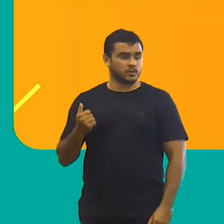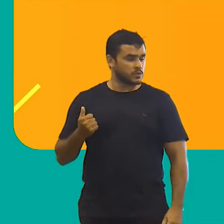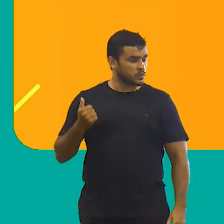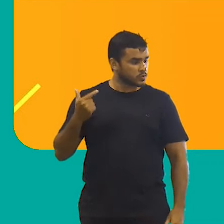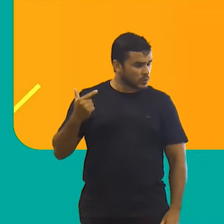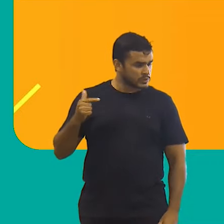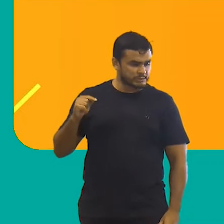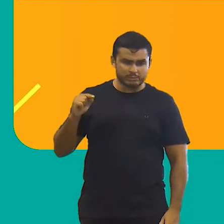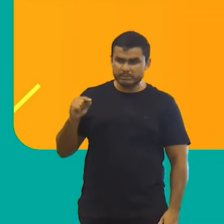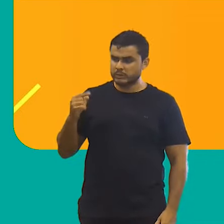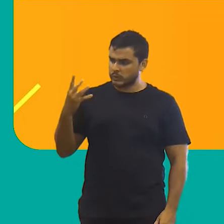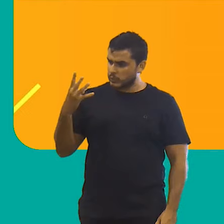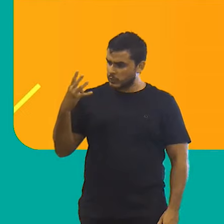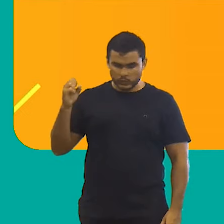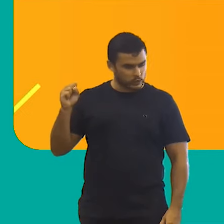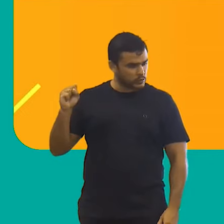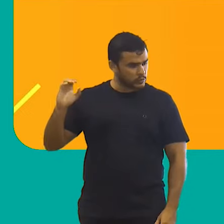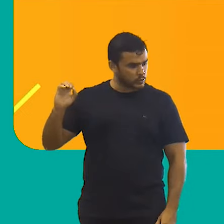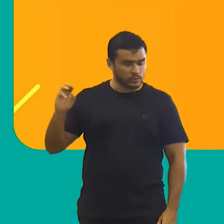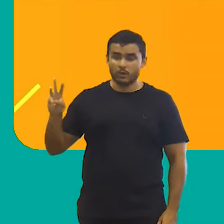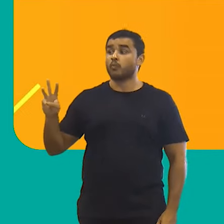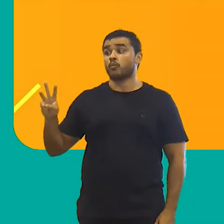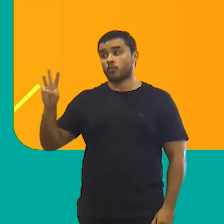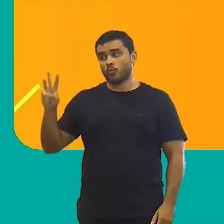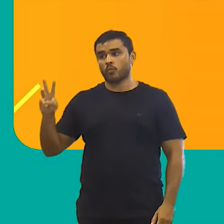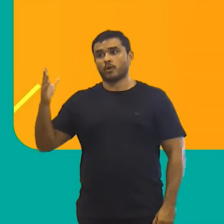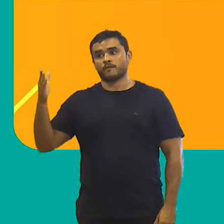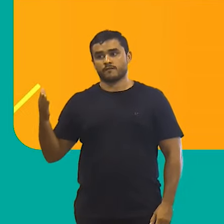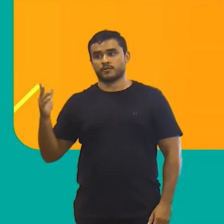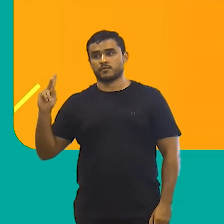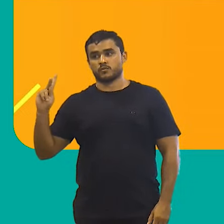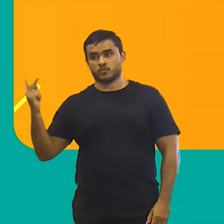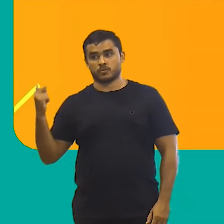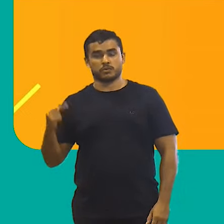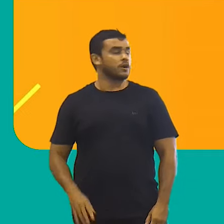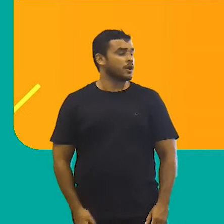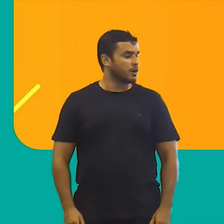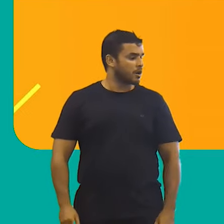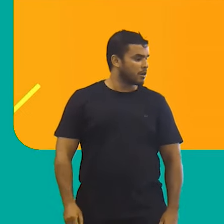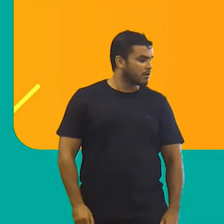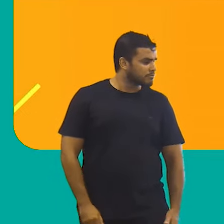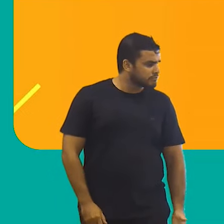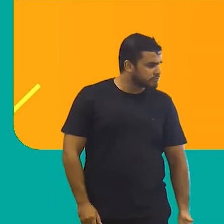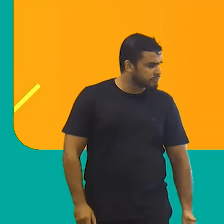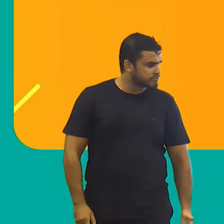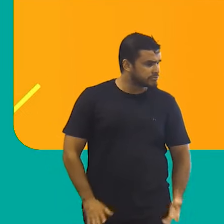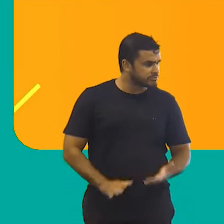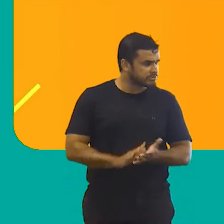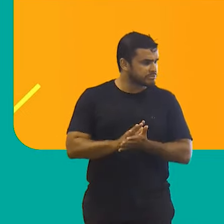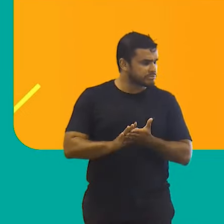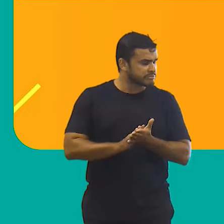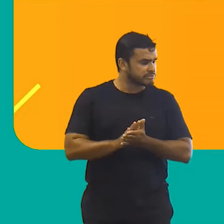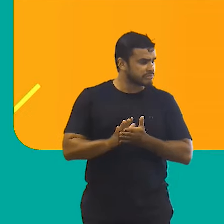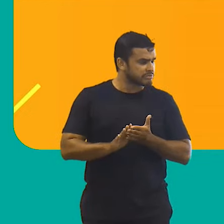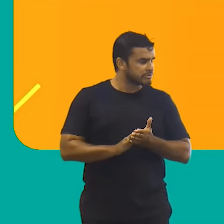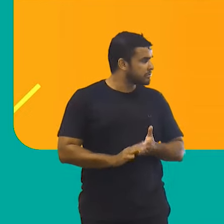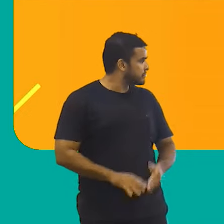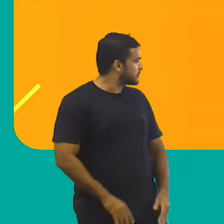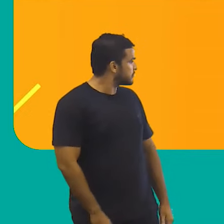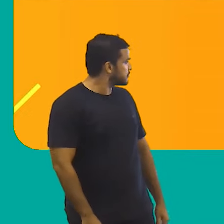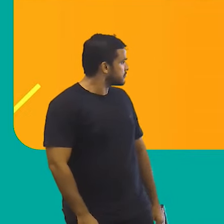12.480 watt vezes hora. Só professor, não tem nenhum assim. O mais parecido é o D, não é não?